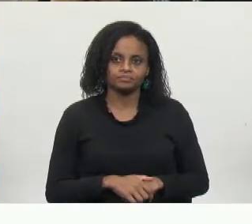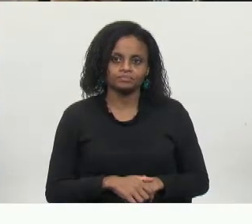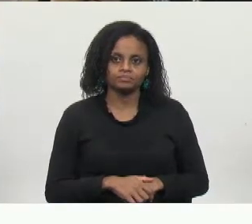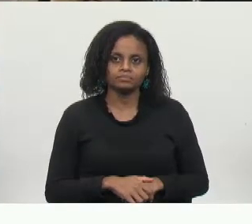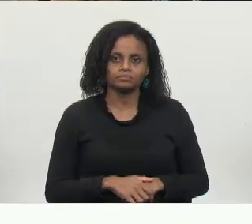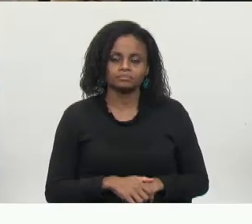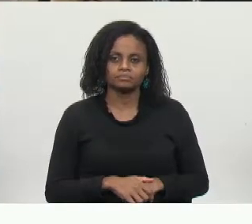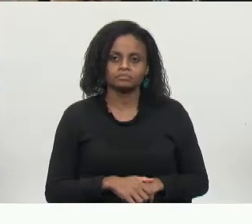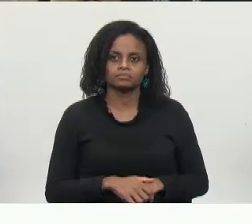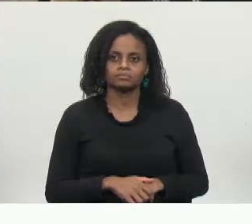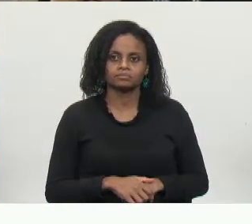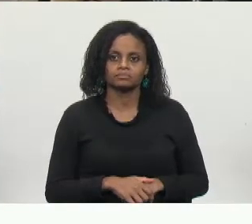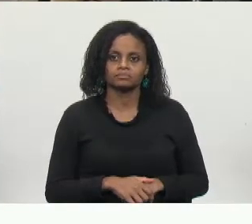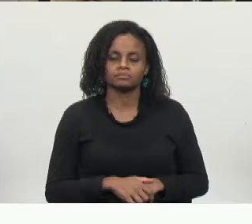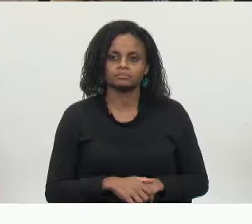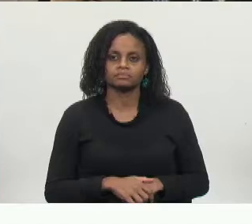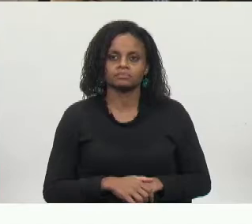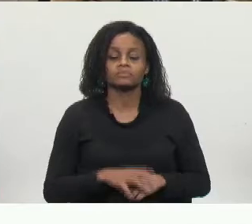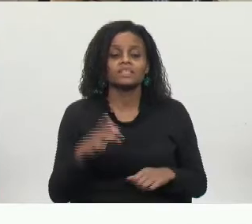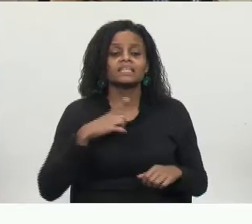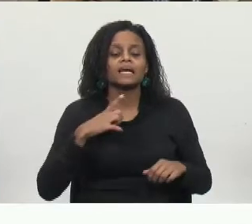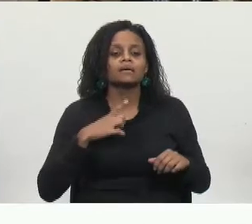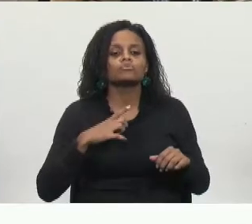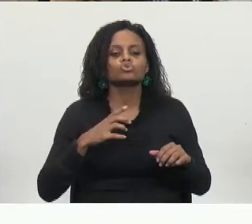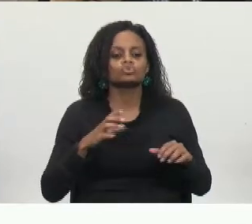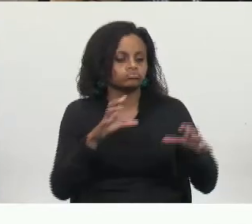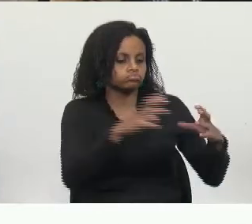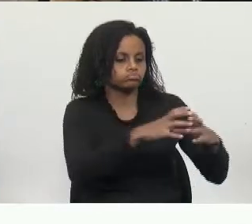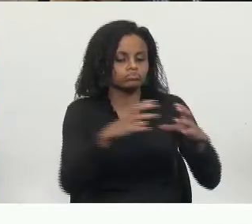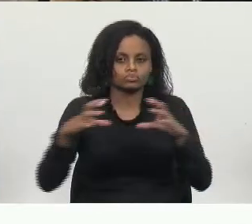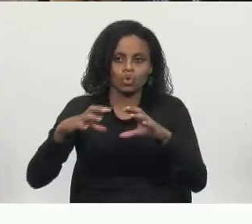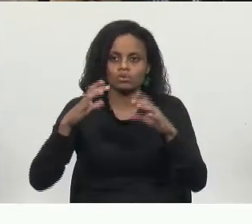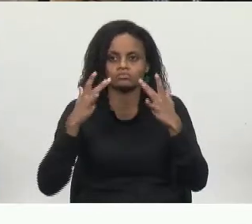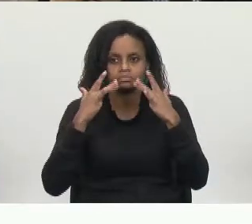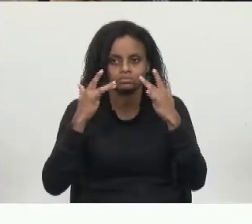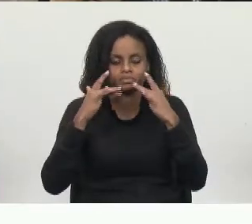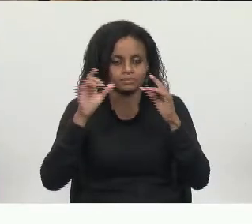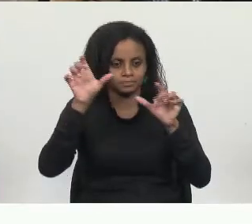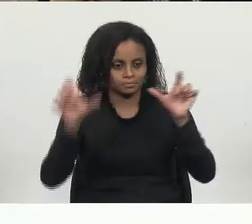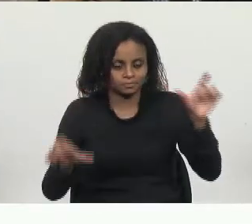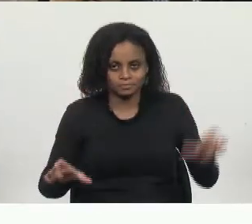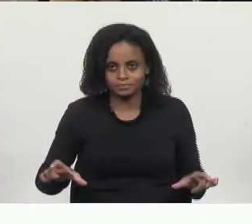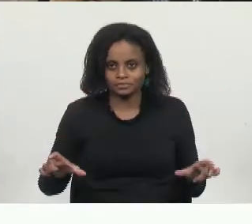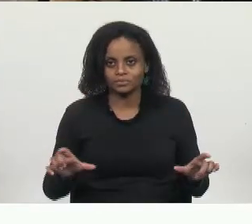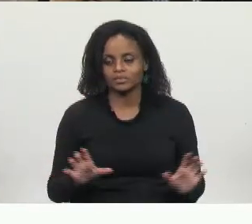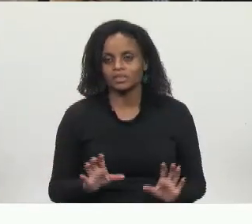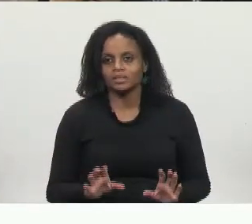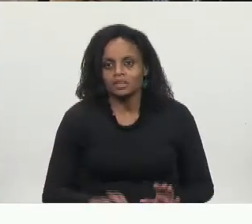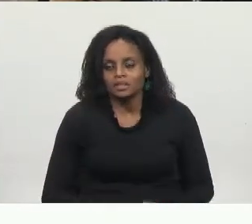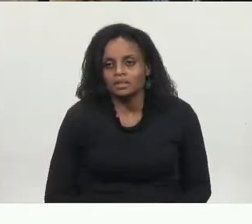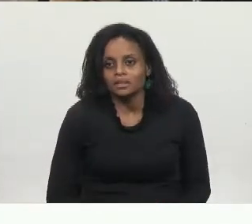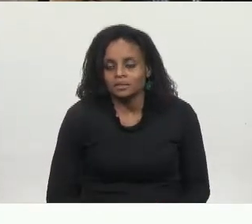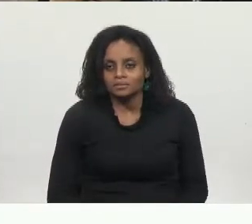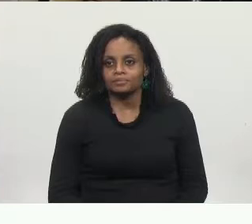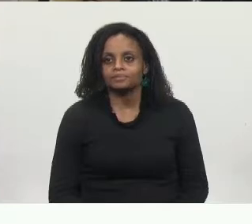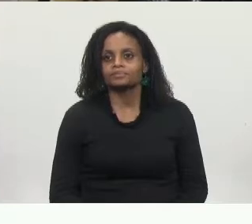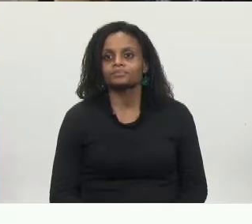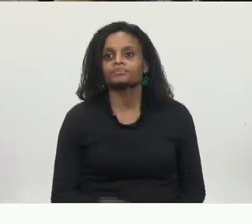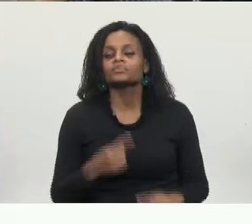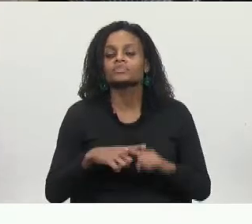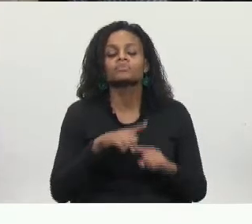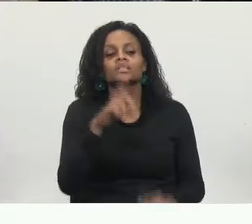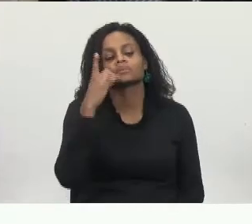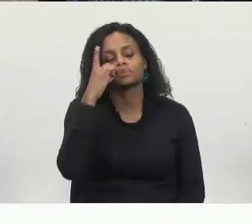2 cenários. O atual, que não tem garantia nenhuma, e um posterior, Foi se esse, derem as deputado garantias, Alexandre. tanto para a segurança quanto para nós. É que o deputado Alexandre não pegou,